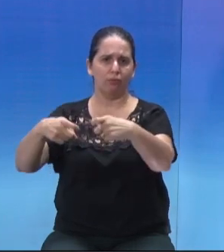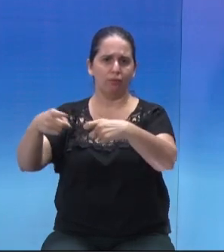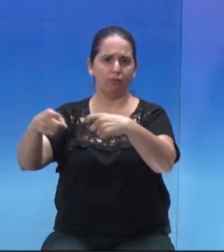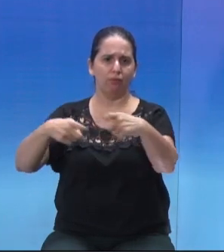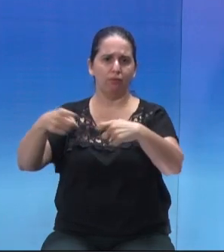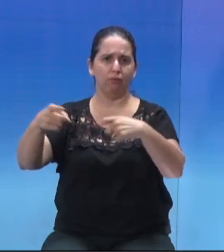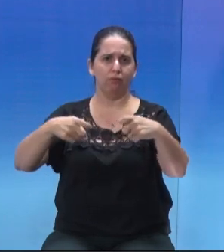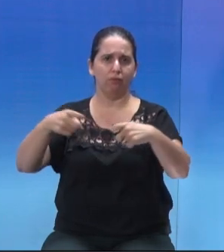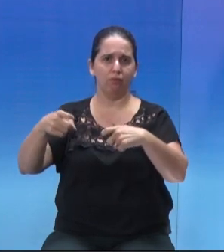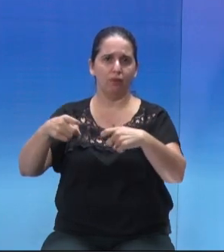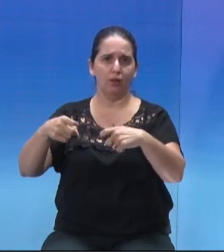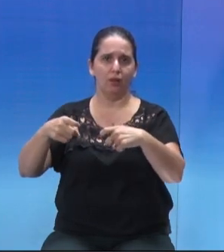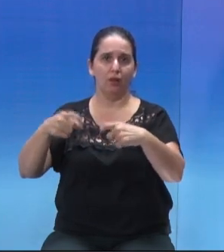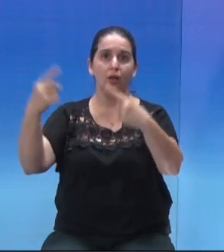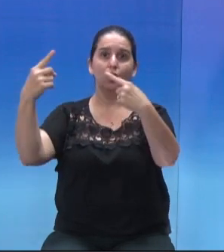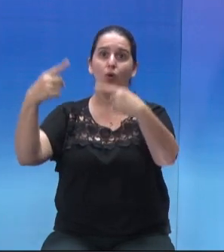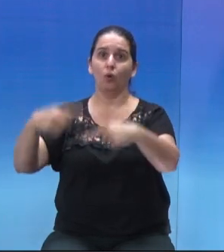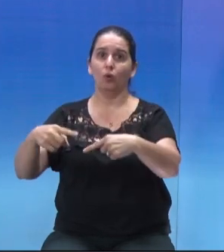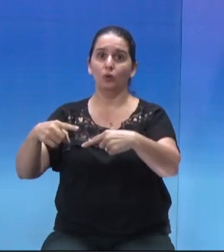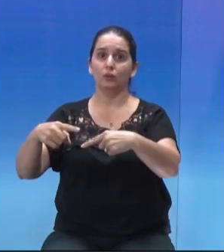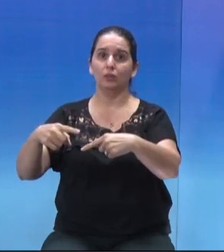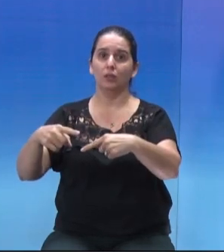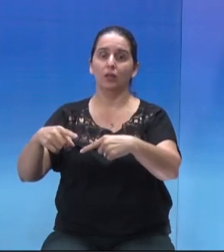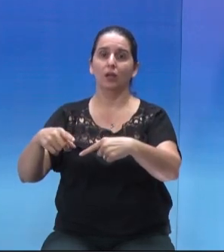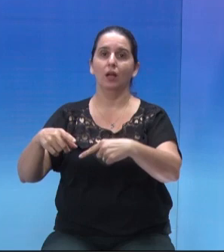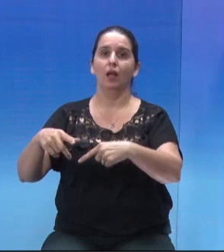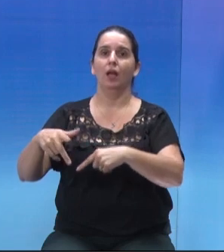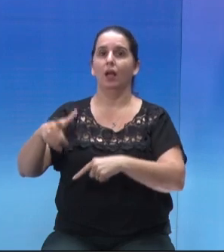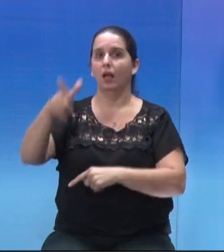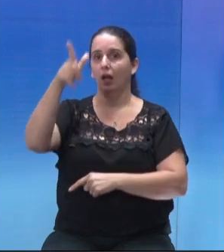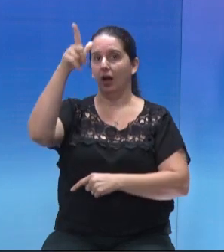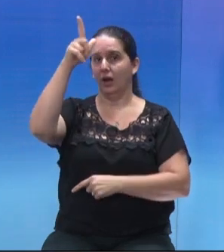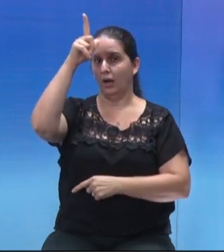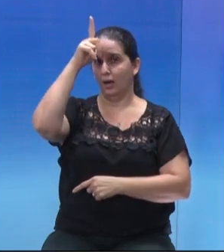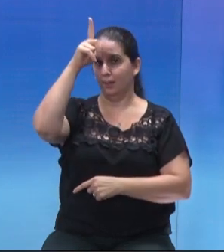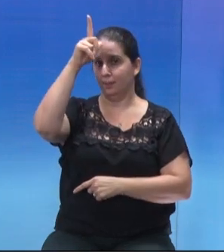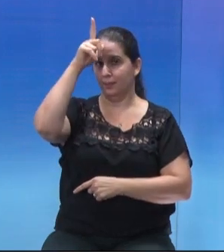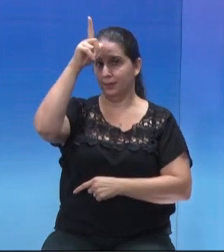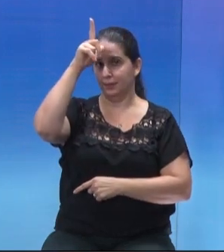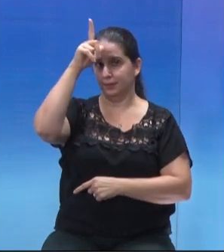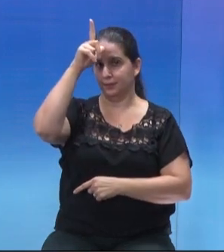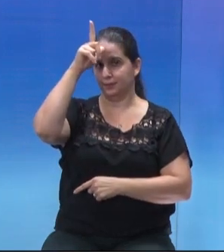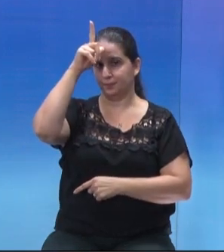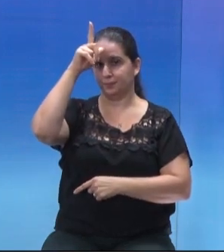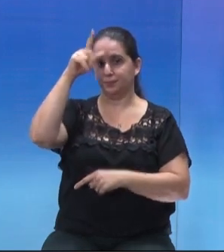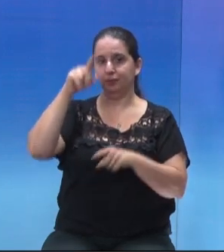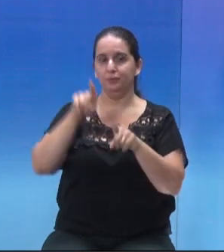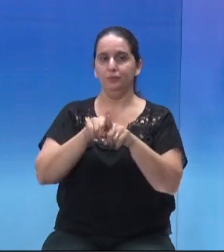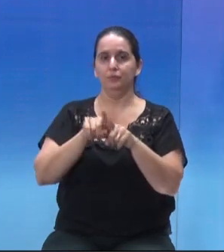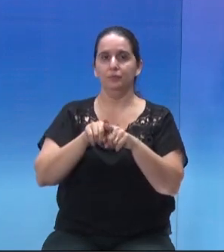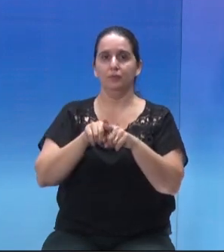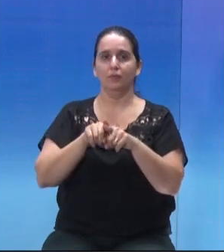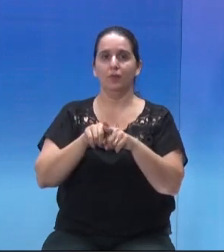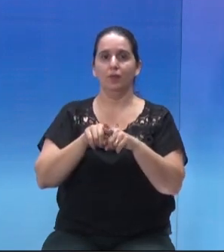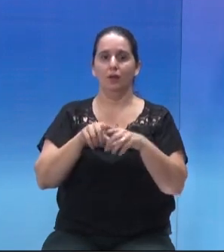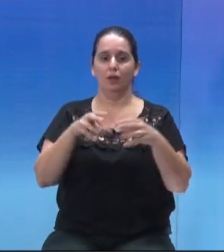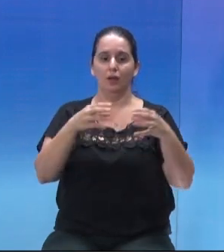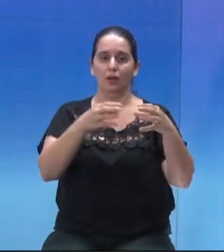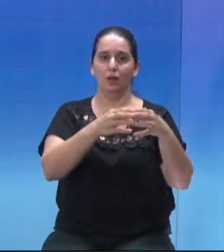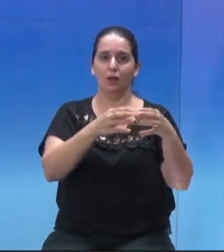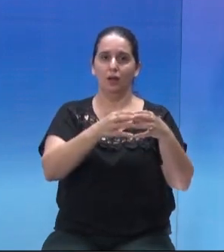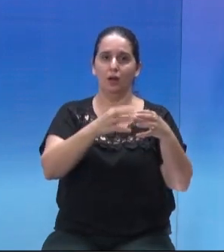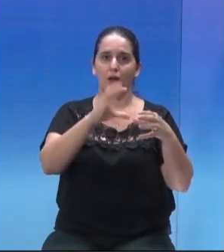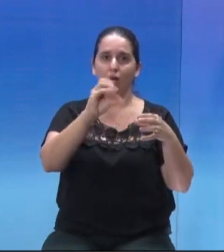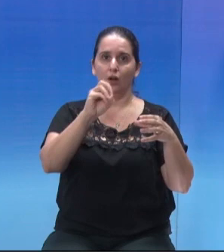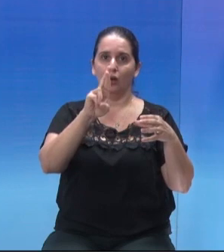União Soviética. E eles vão se envolver na guerra entre as duas Coreias, né? Era uma Coreia, se dividiu entre Coreia do Norte e Coreia